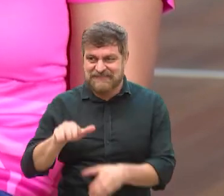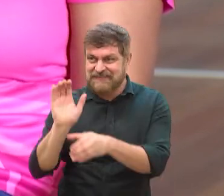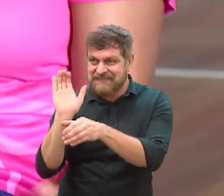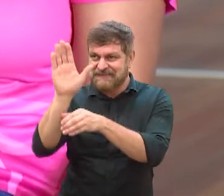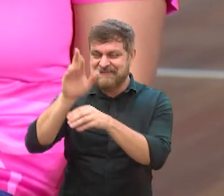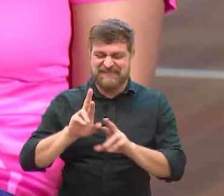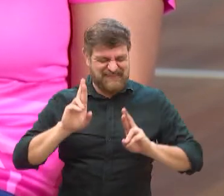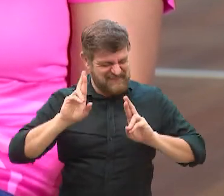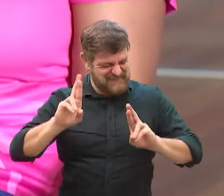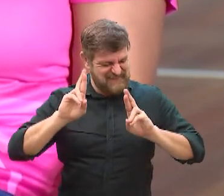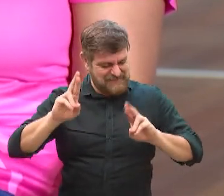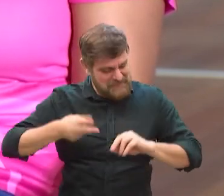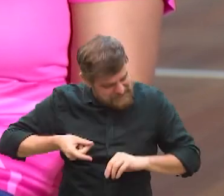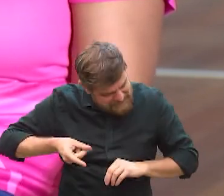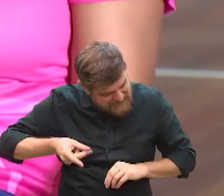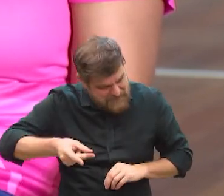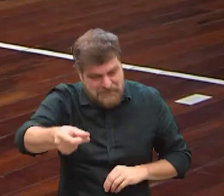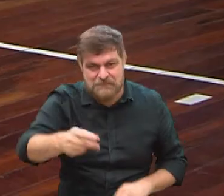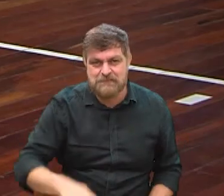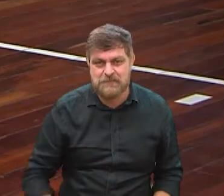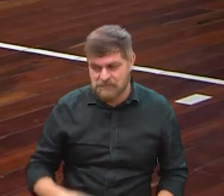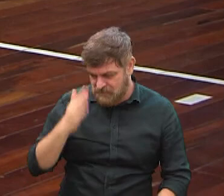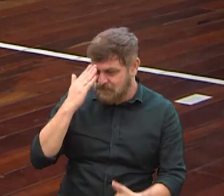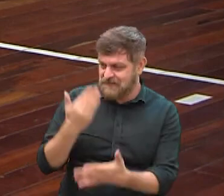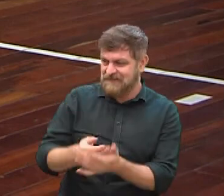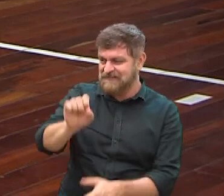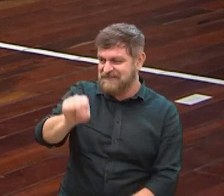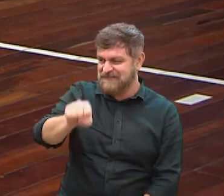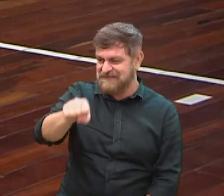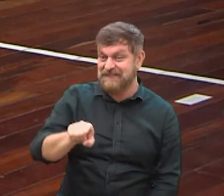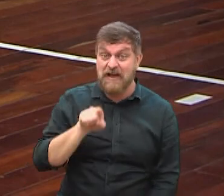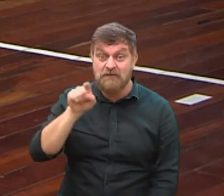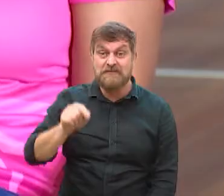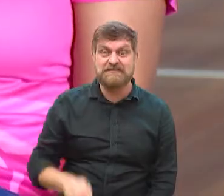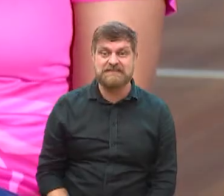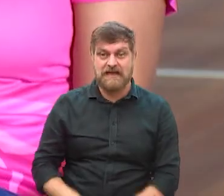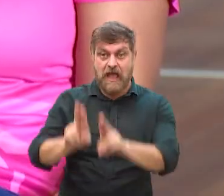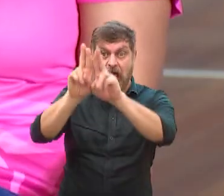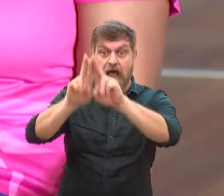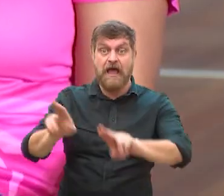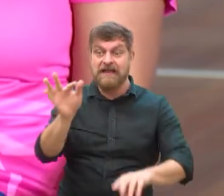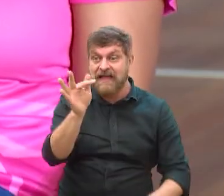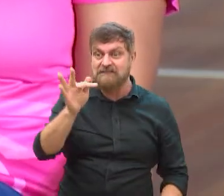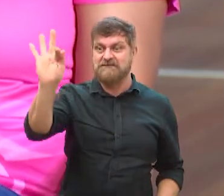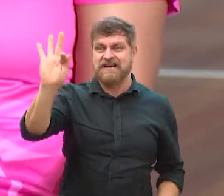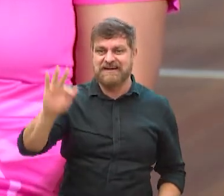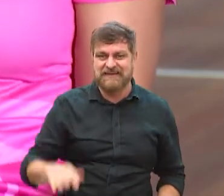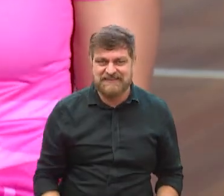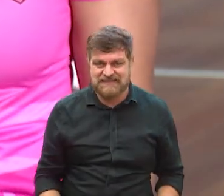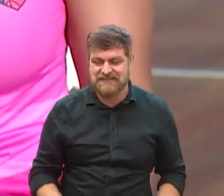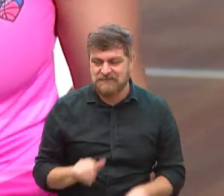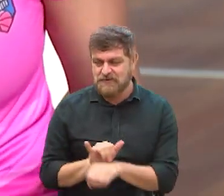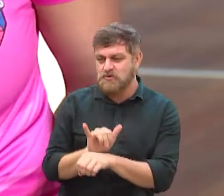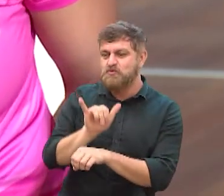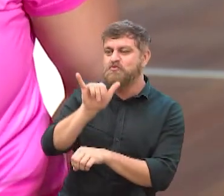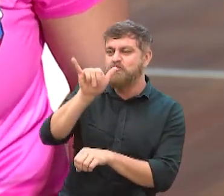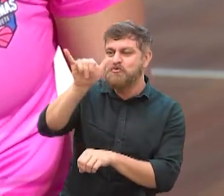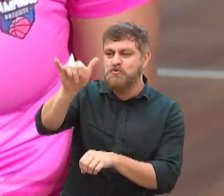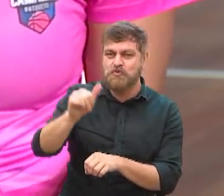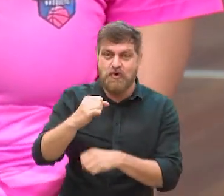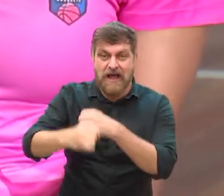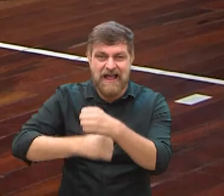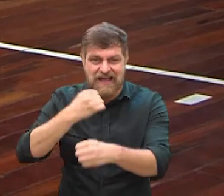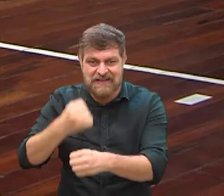eu espero ter bastante no basquete. Não, tenho certeza, a gente vai te ver lá em Paris, viu? Não amém. Agora para Tóquio, mas em Paris